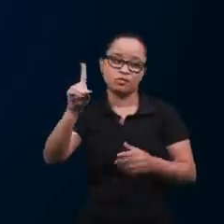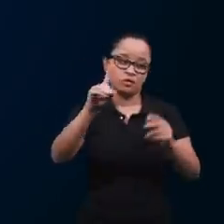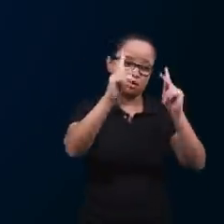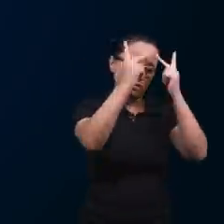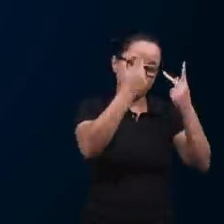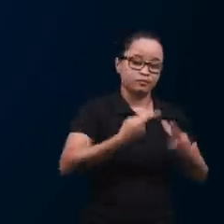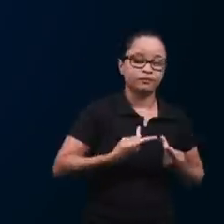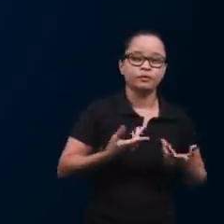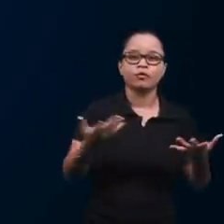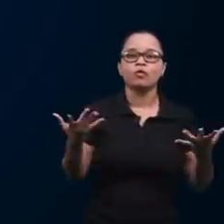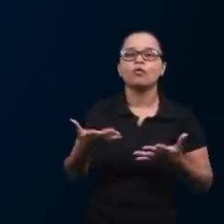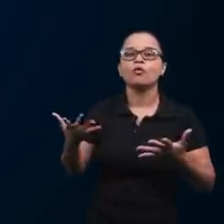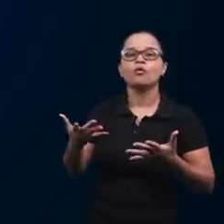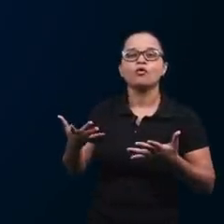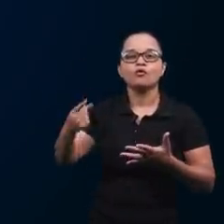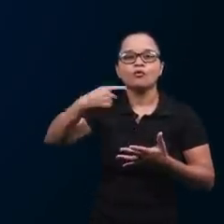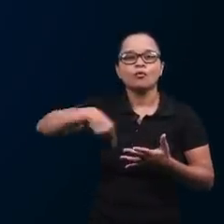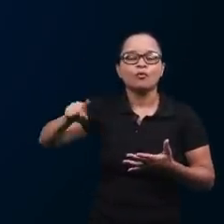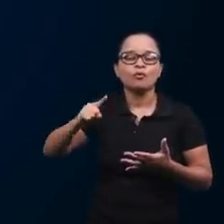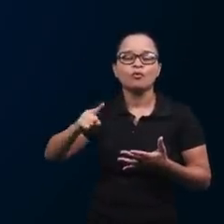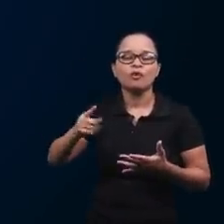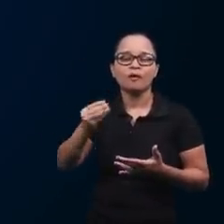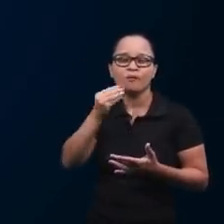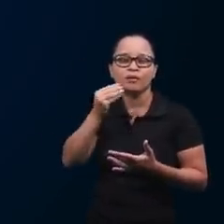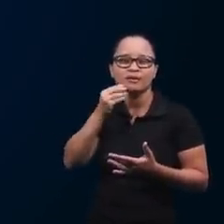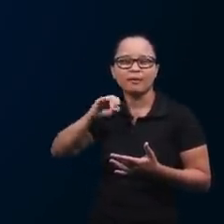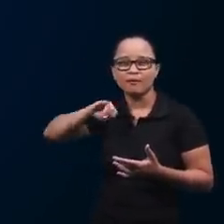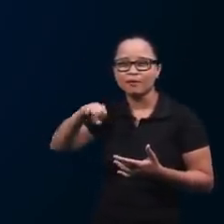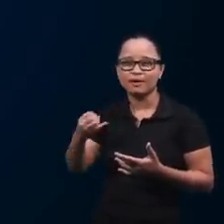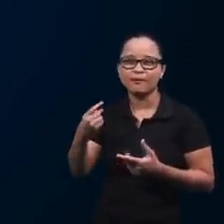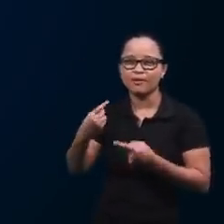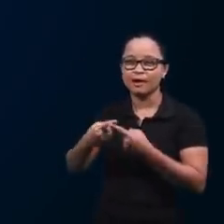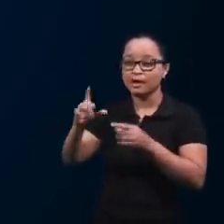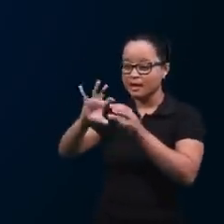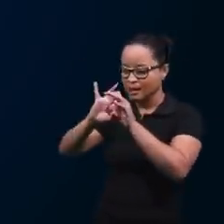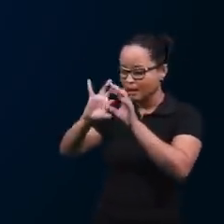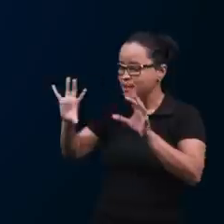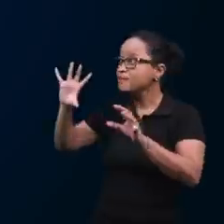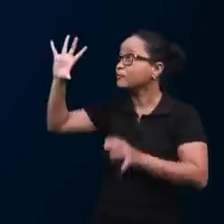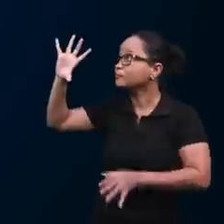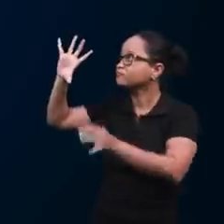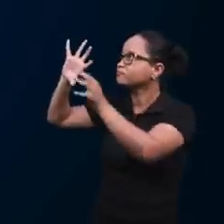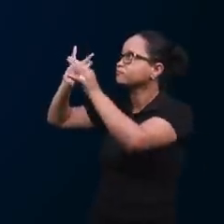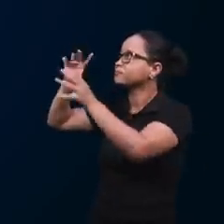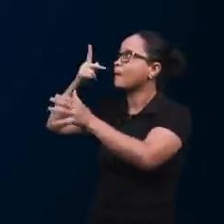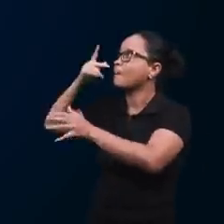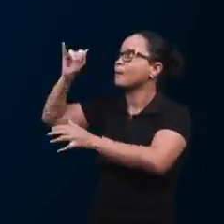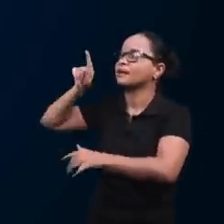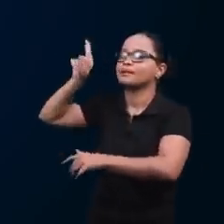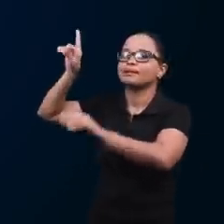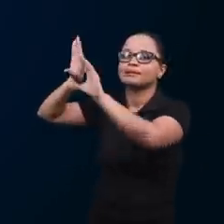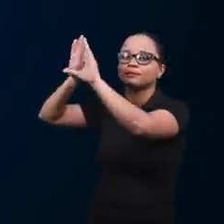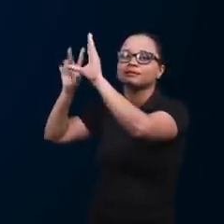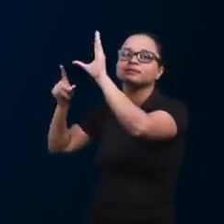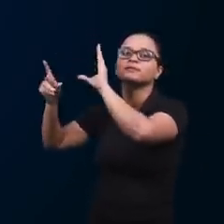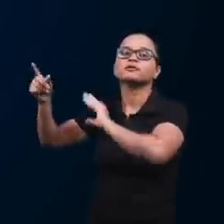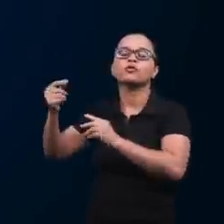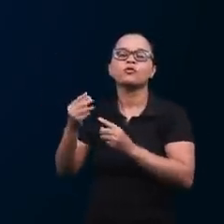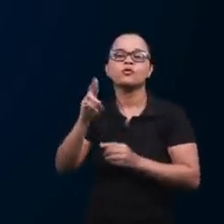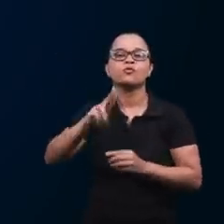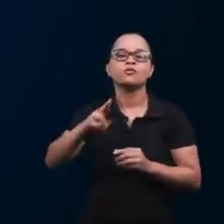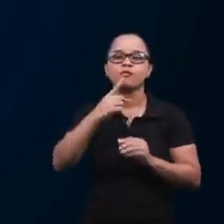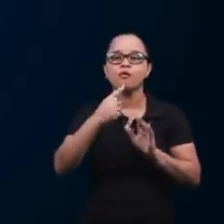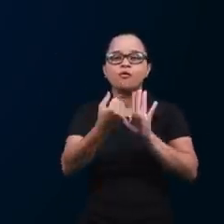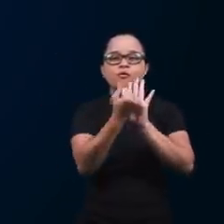nós temos o privilégio de nos dirigir livremente ao Deus pai da eternidade através